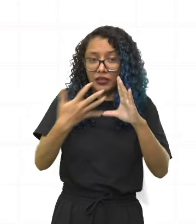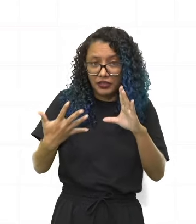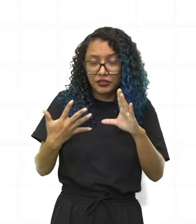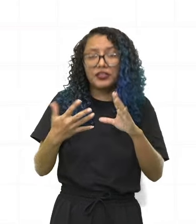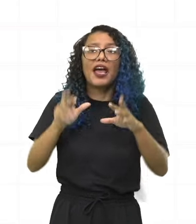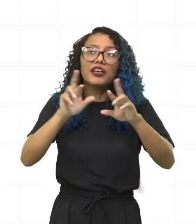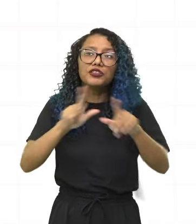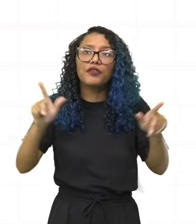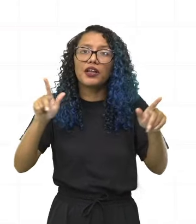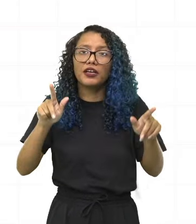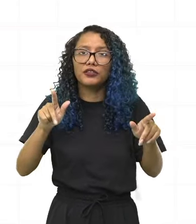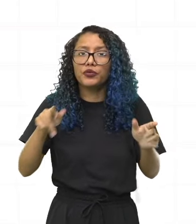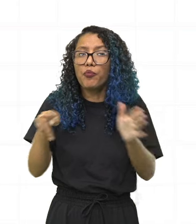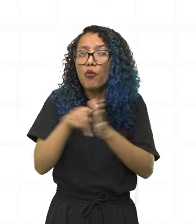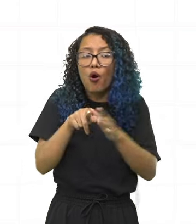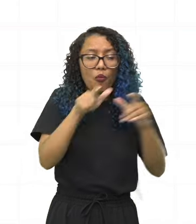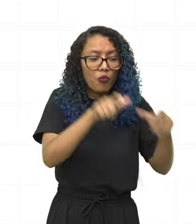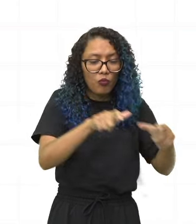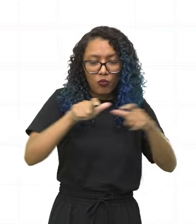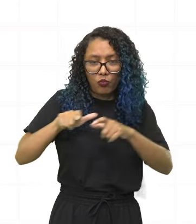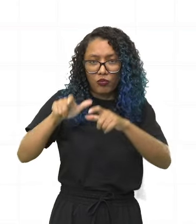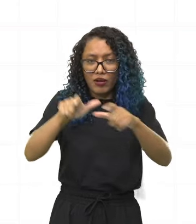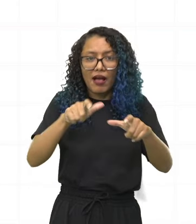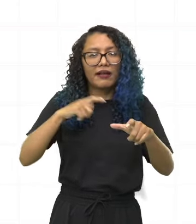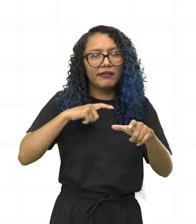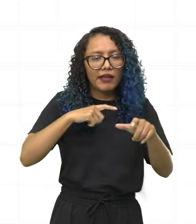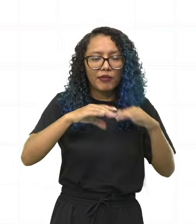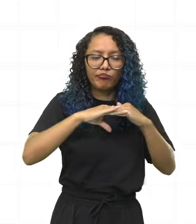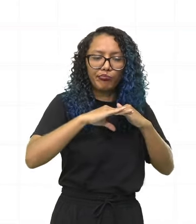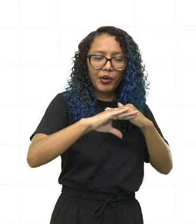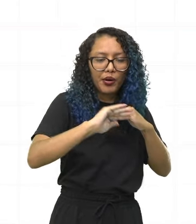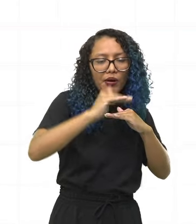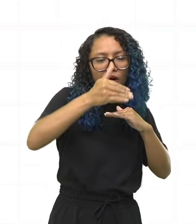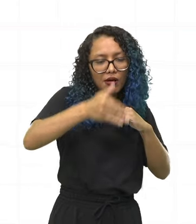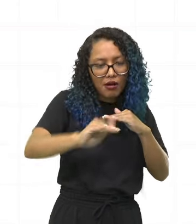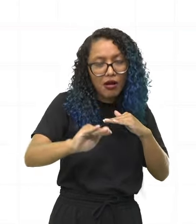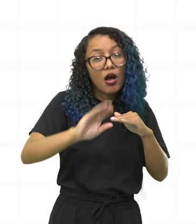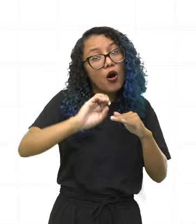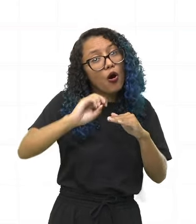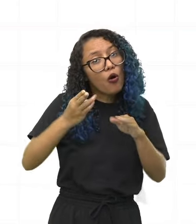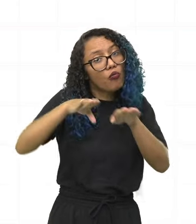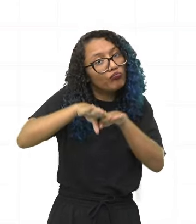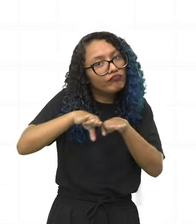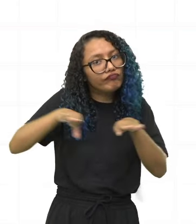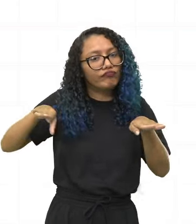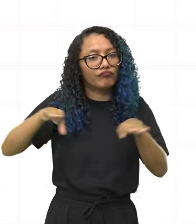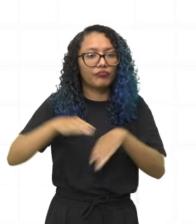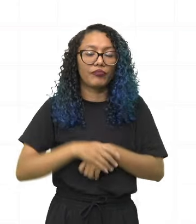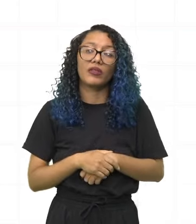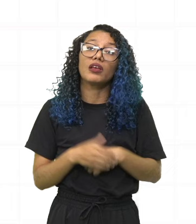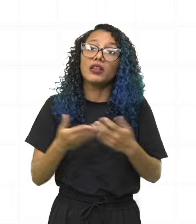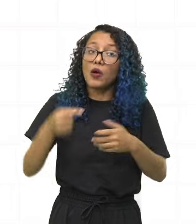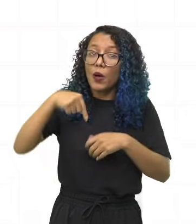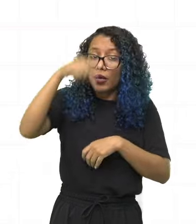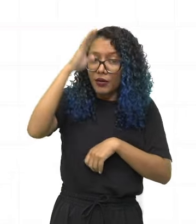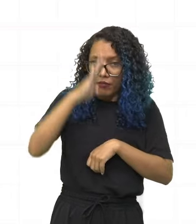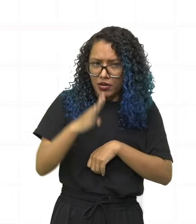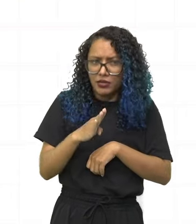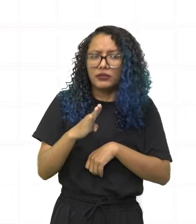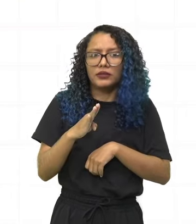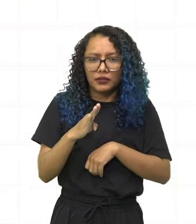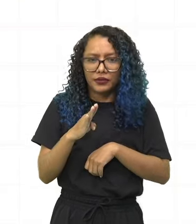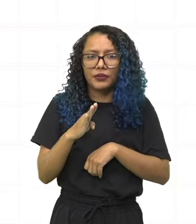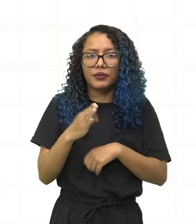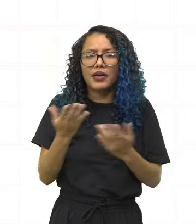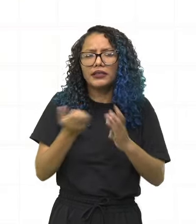regiões onde a gente vai encontrar as áreas de Planalto. No território brasileiro, essas características, né? Como as